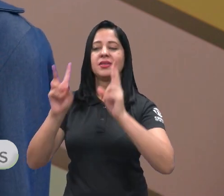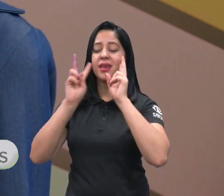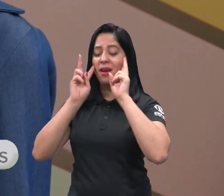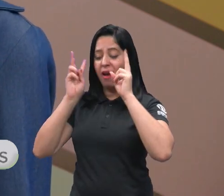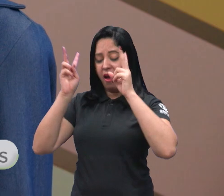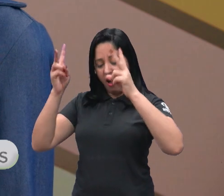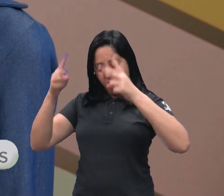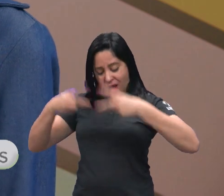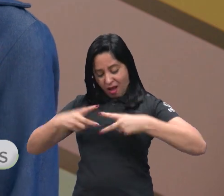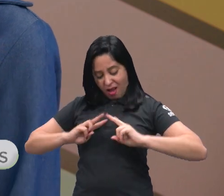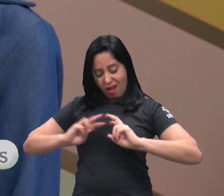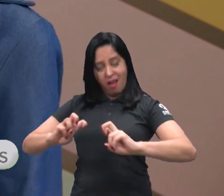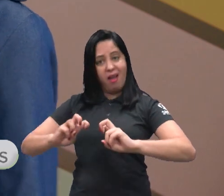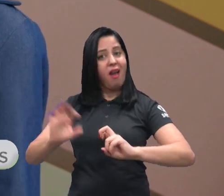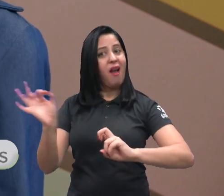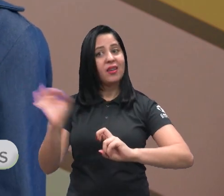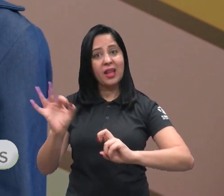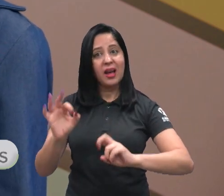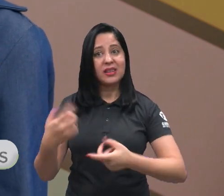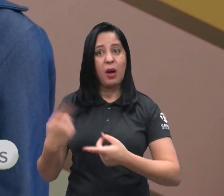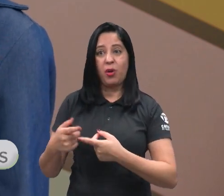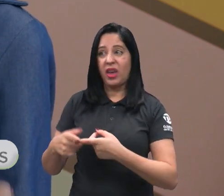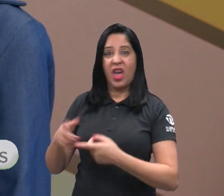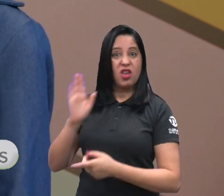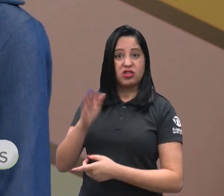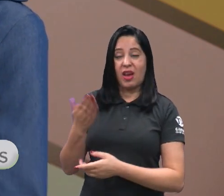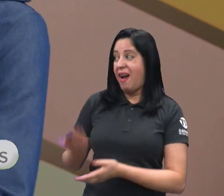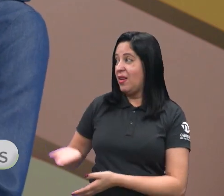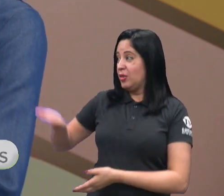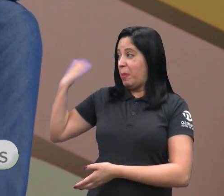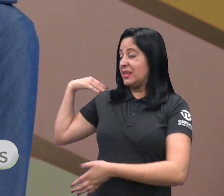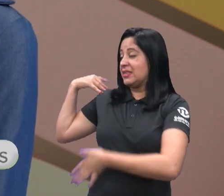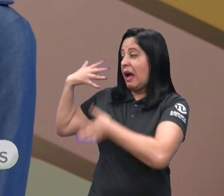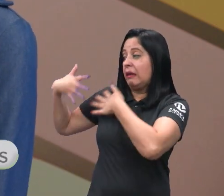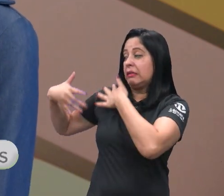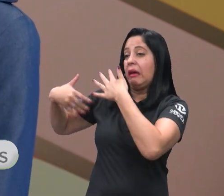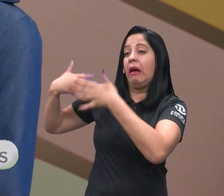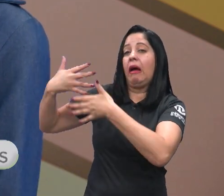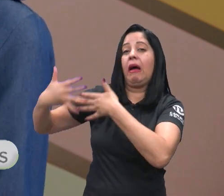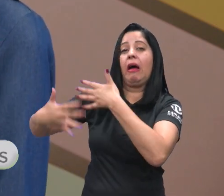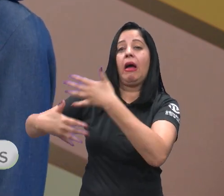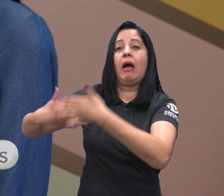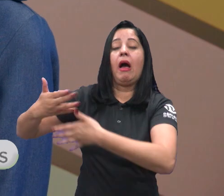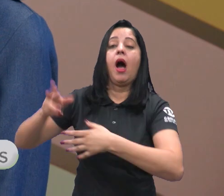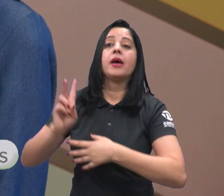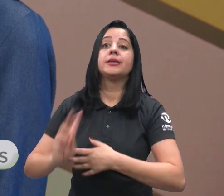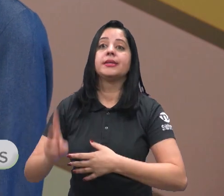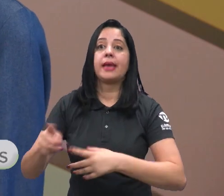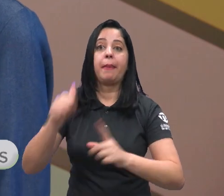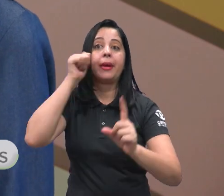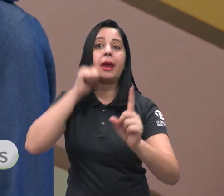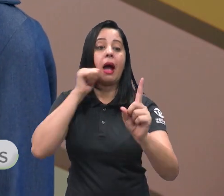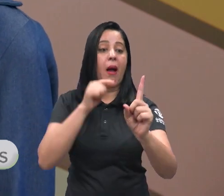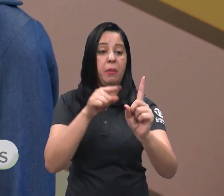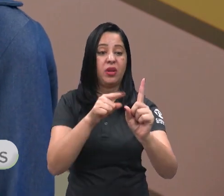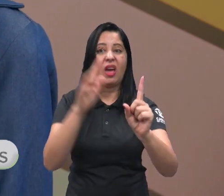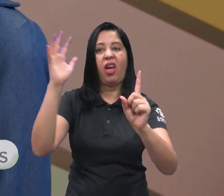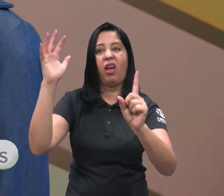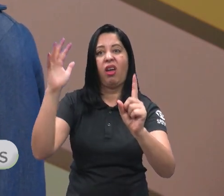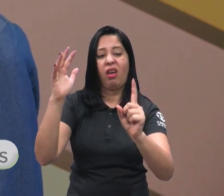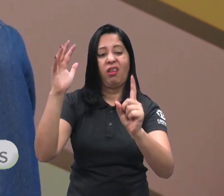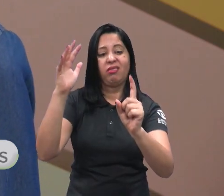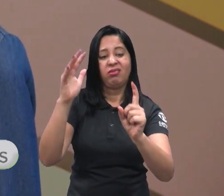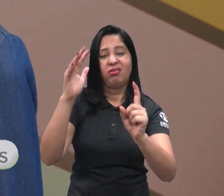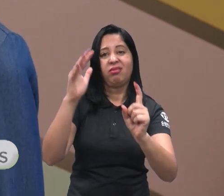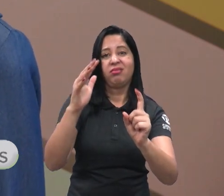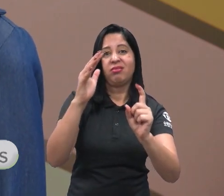da mulher, nós fomos caladas. A gente não se permitia nem falar e nem se ouvir. Né? Perdemos o costume